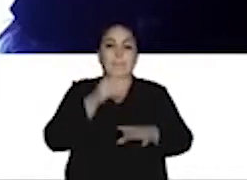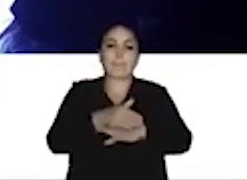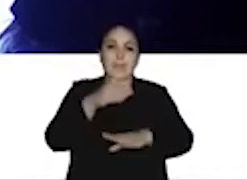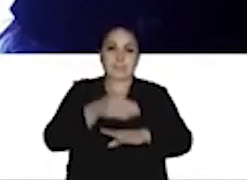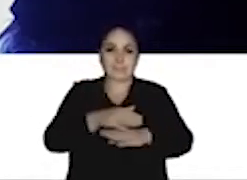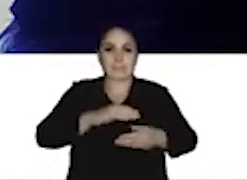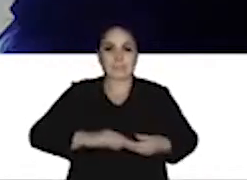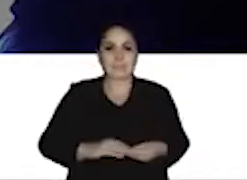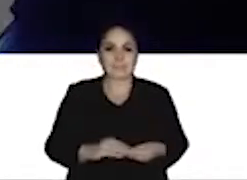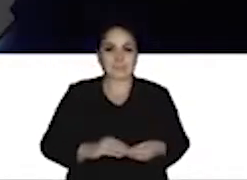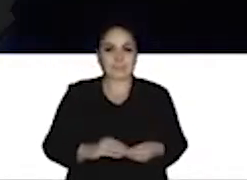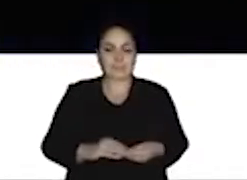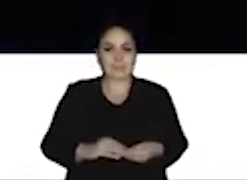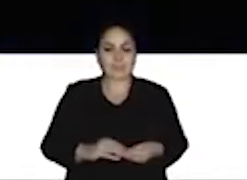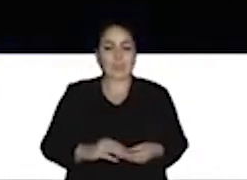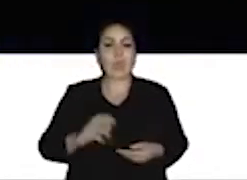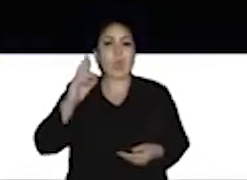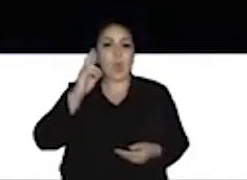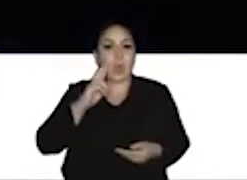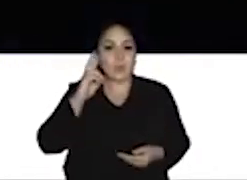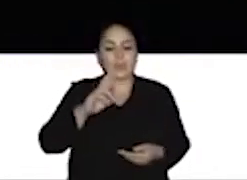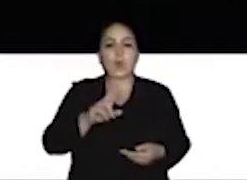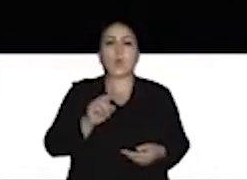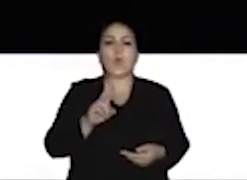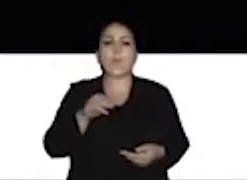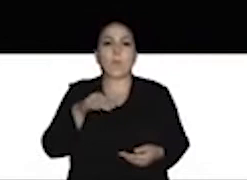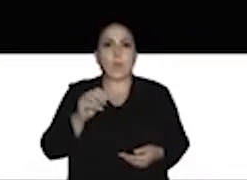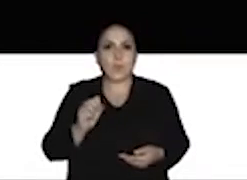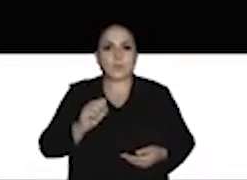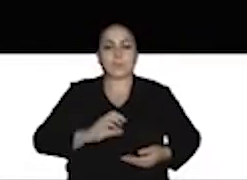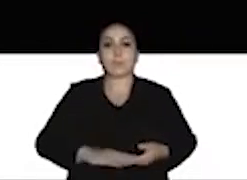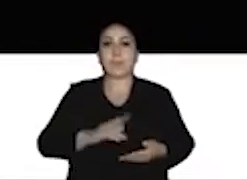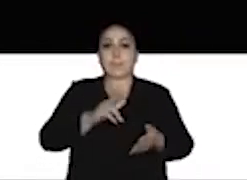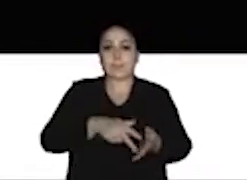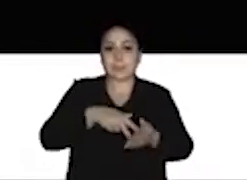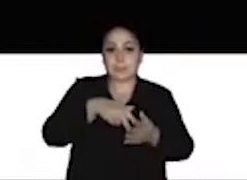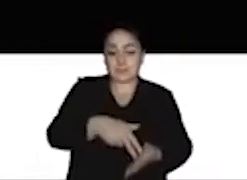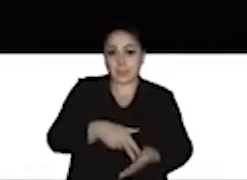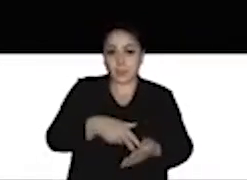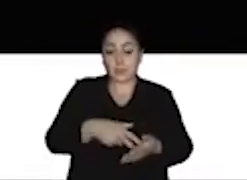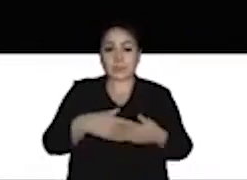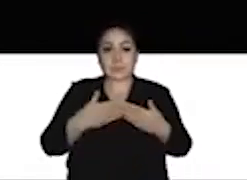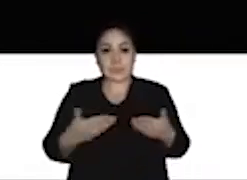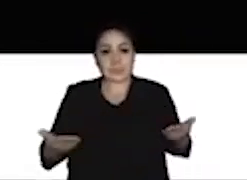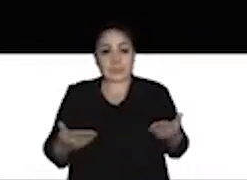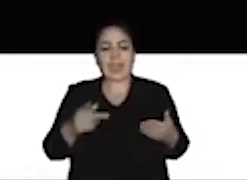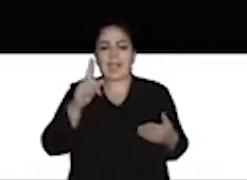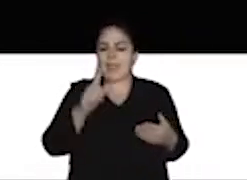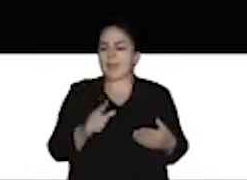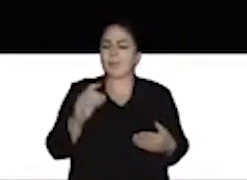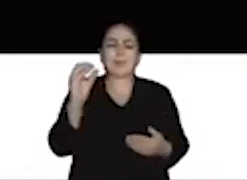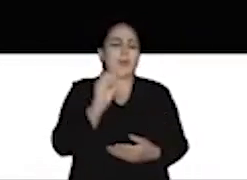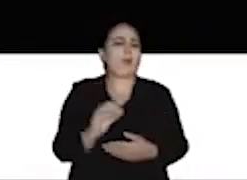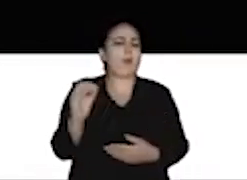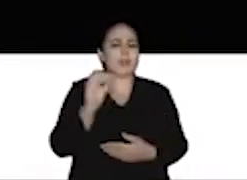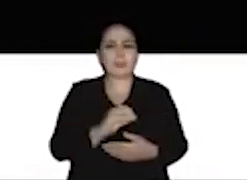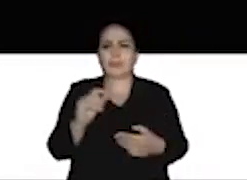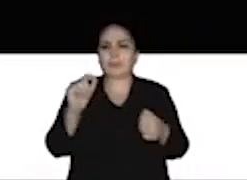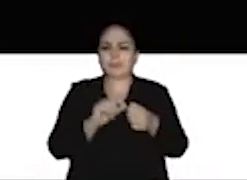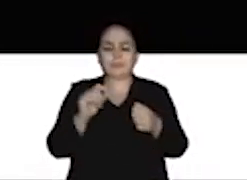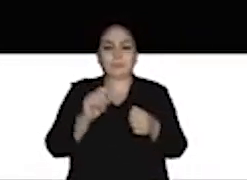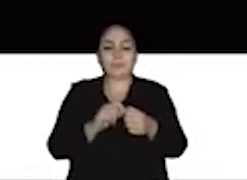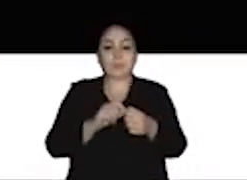espetáculo. Rosa dos Rumos. O espetáculo Rosa dos Rumos é uma deliciosa